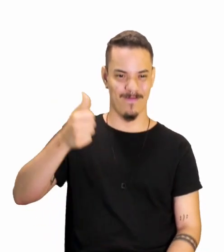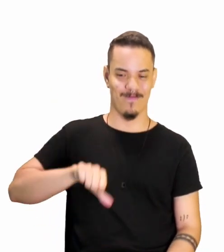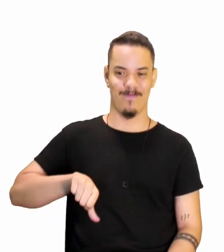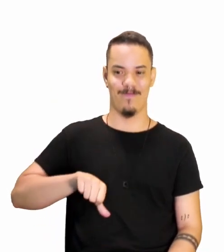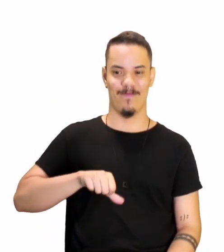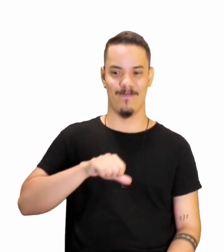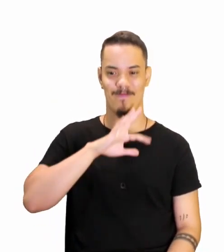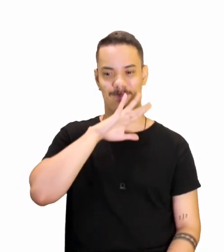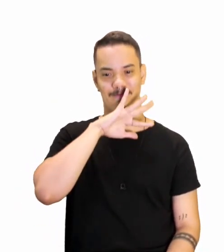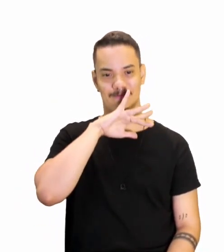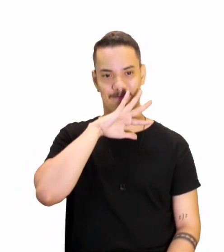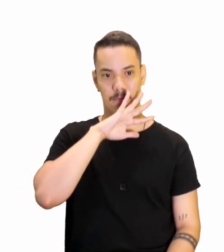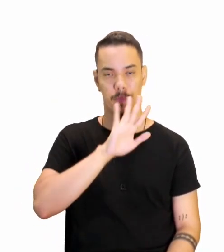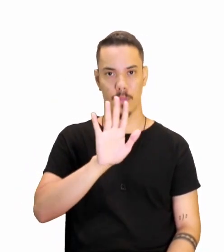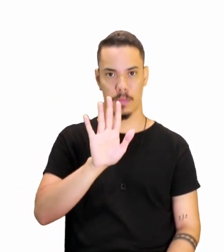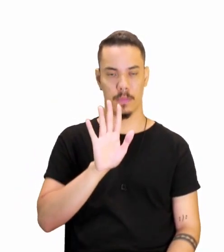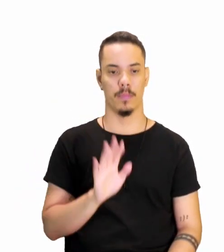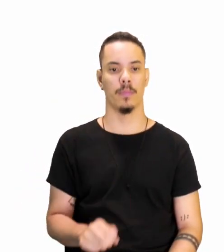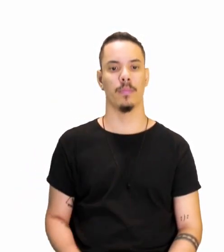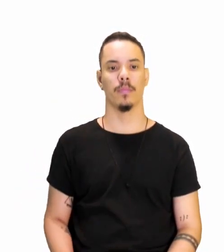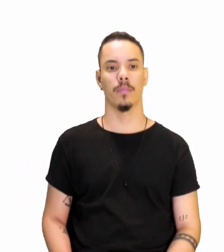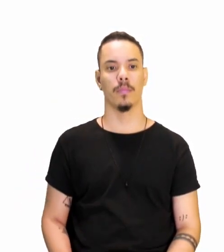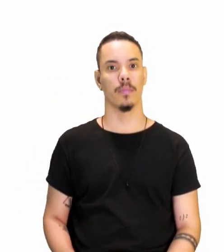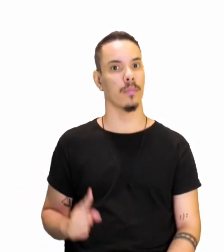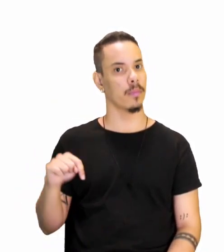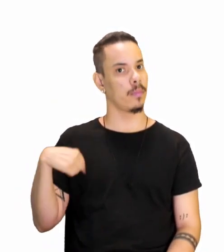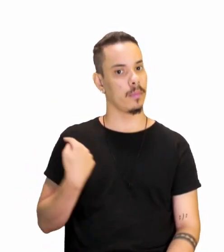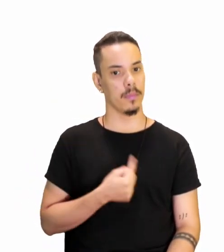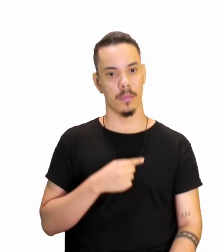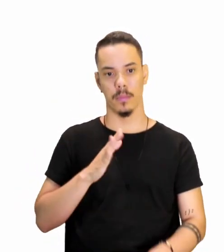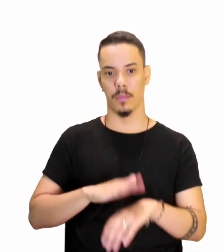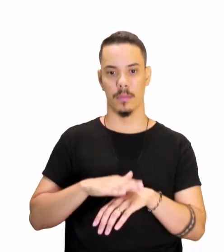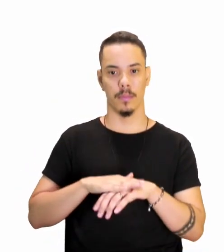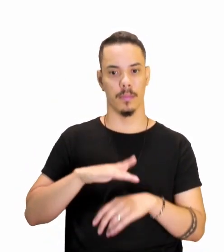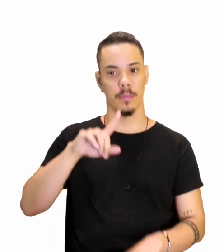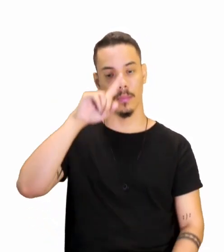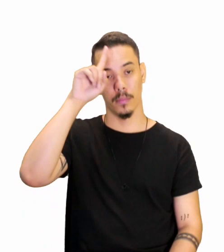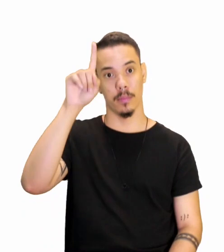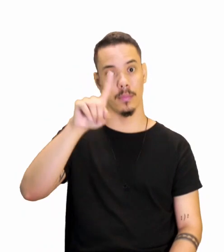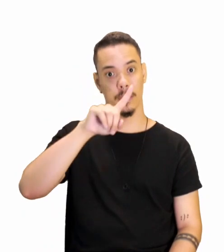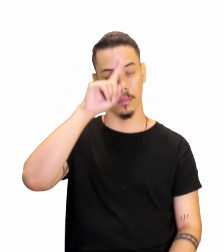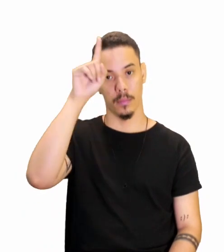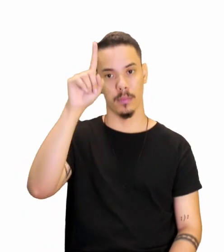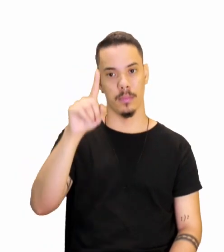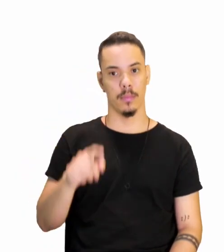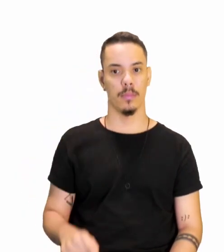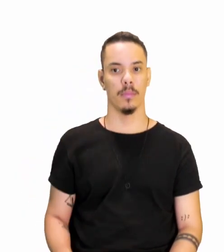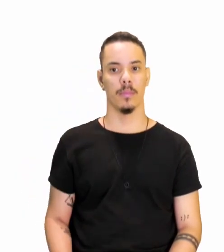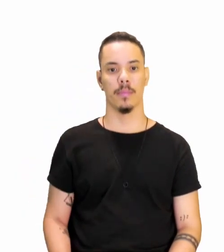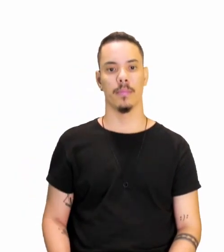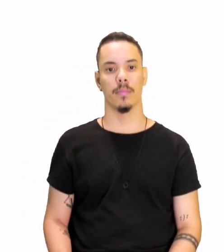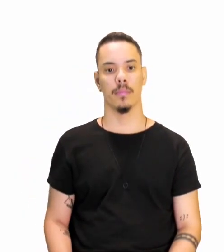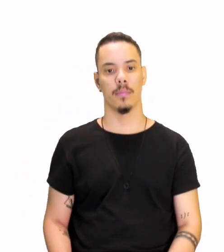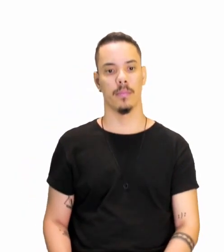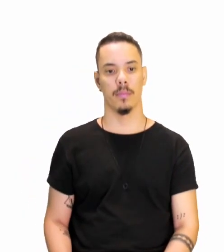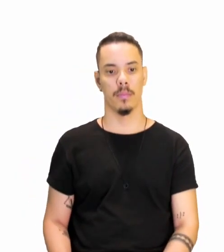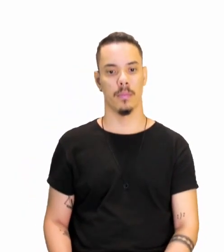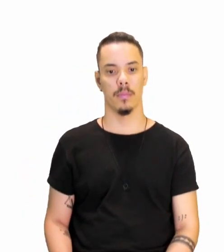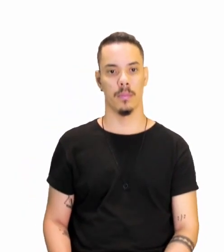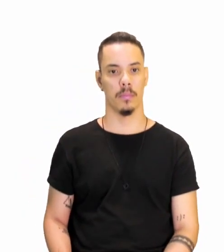piada. Ai, amadinho, vamos criar uma piada aí, tá certo?